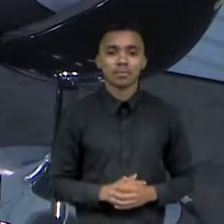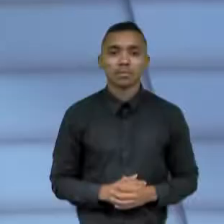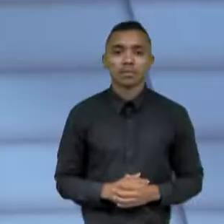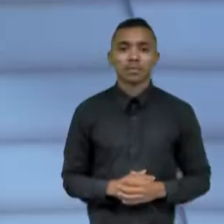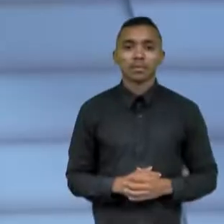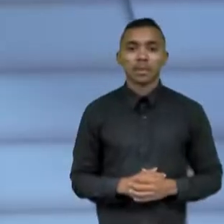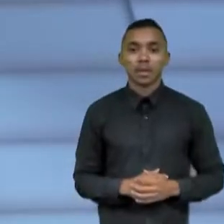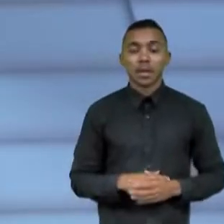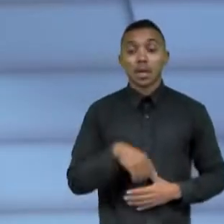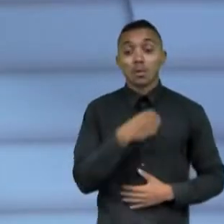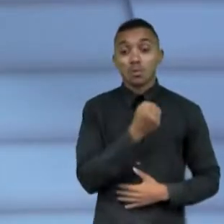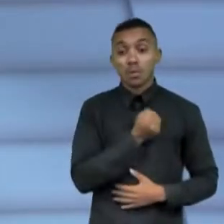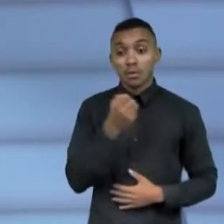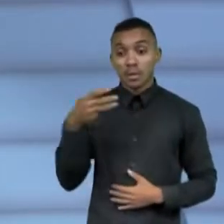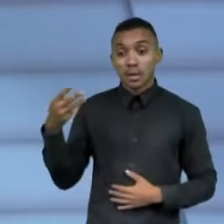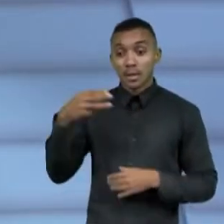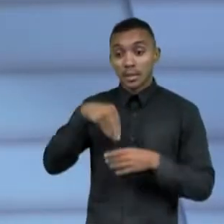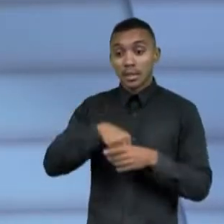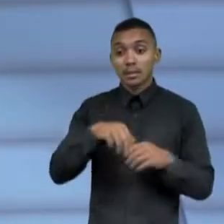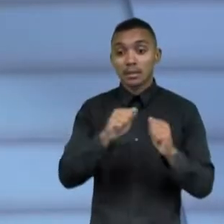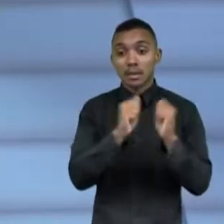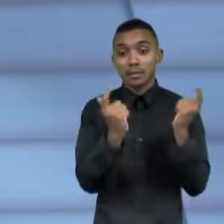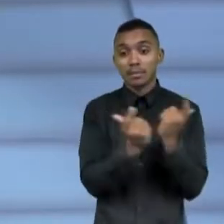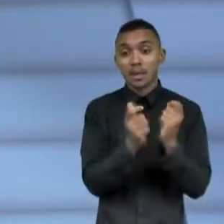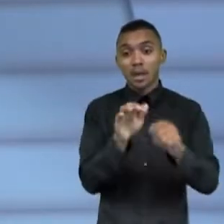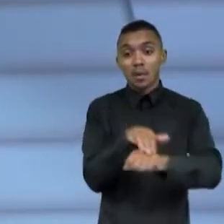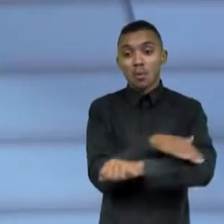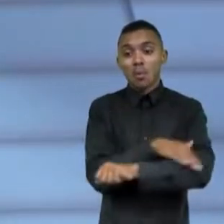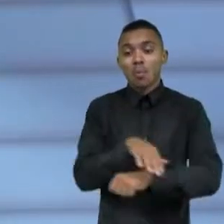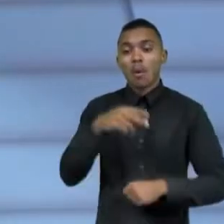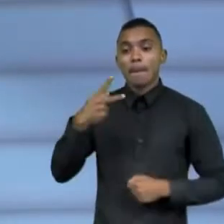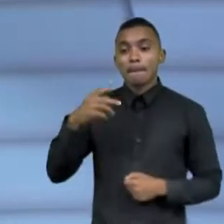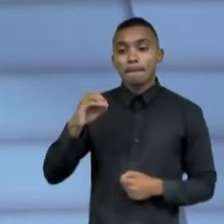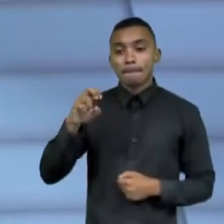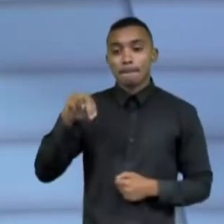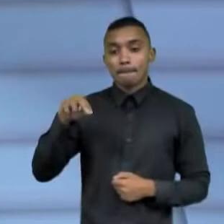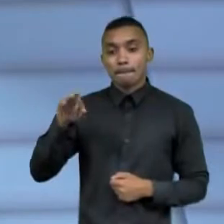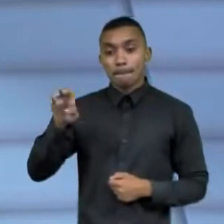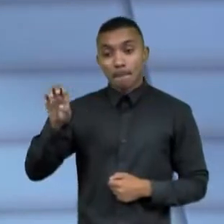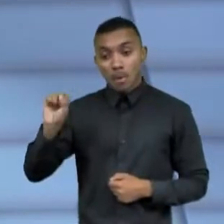anexo 3, né, da Assembleia, que é na Avenida Pontes Vieira, número